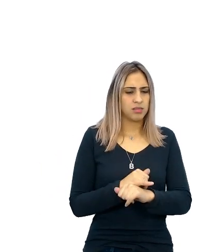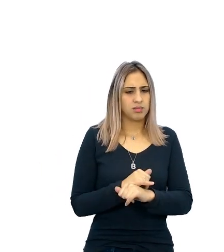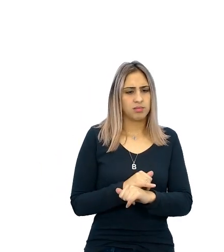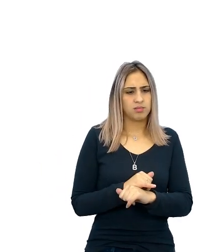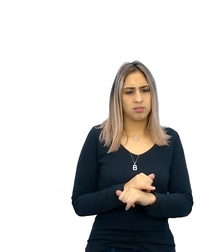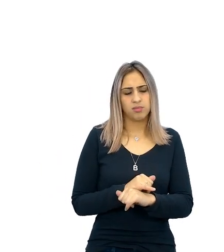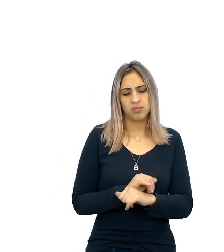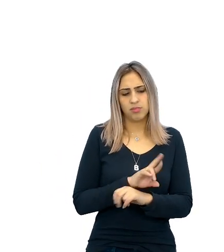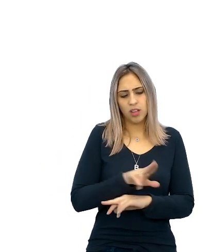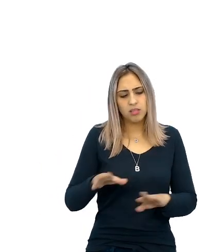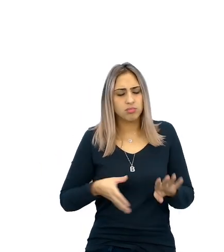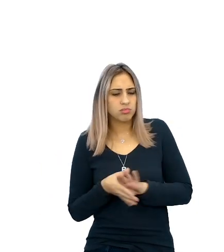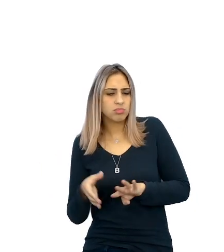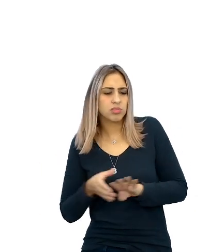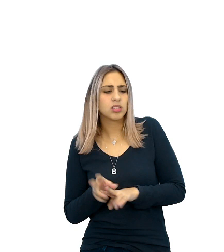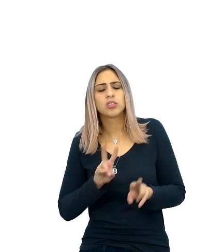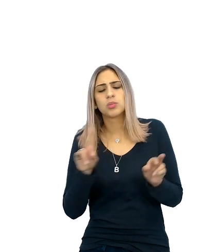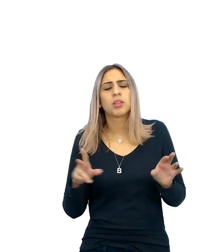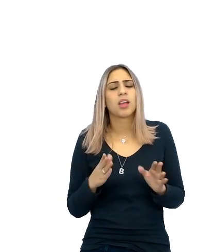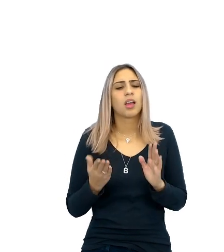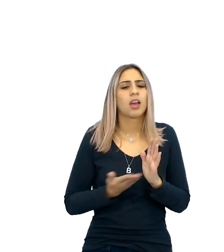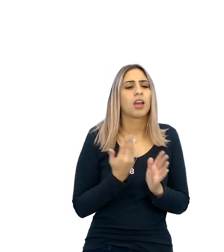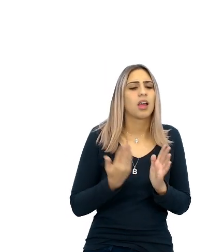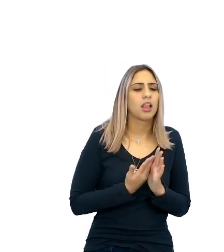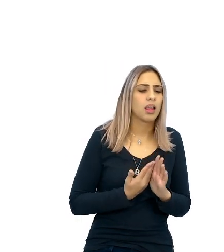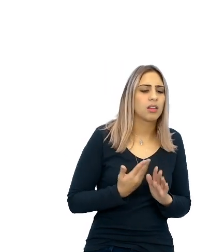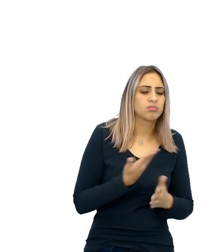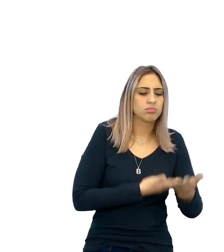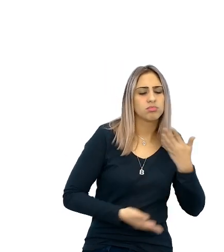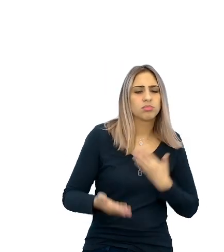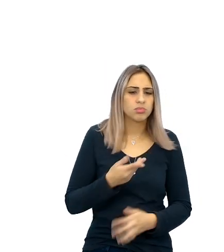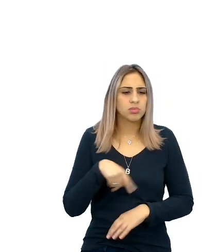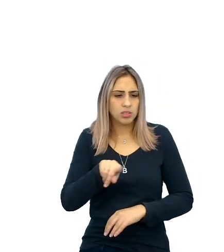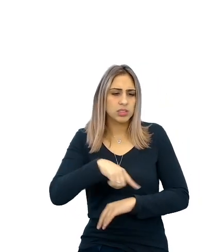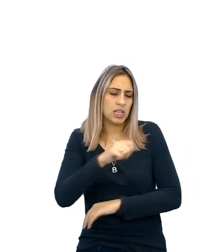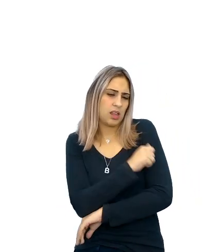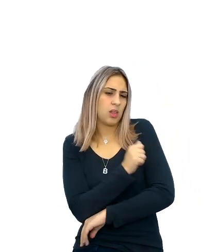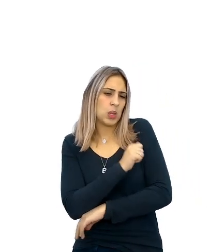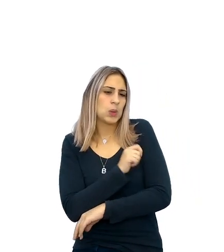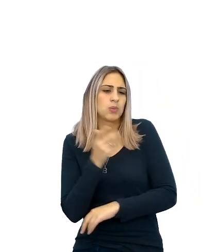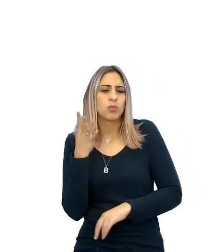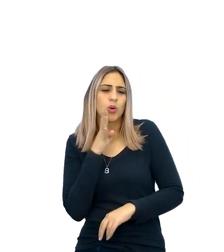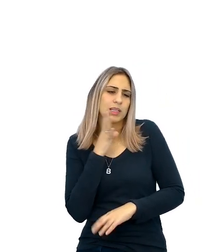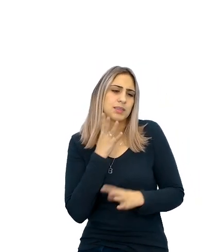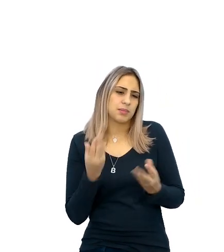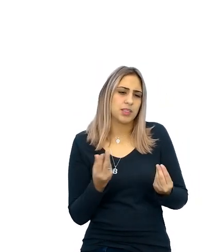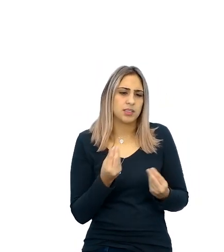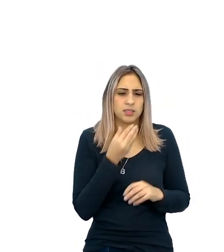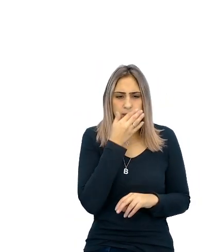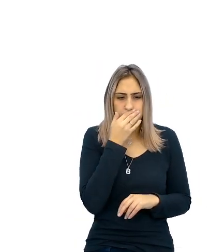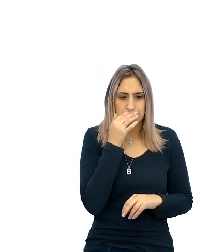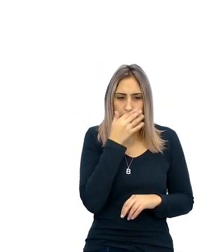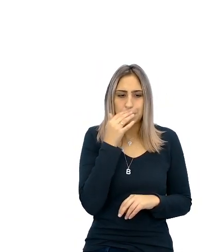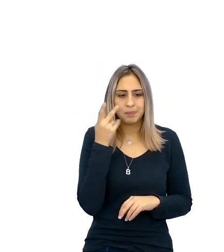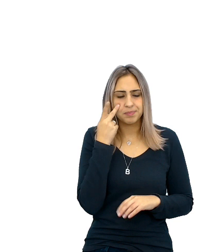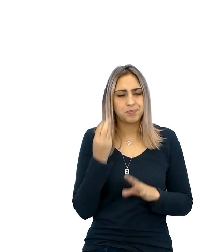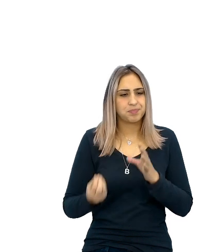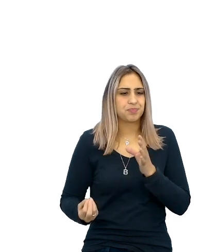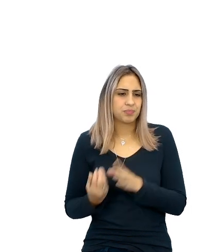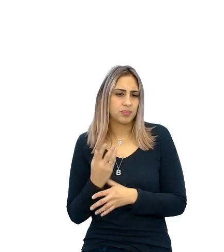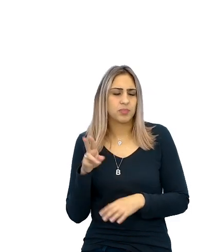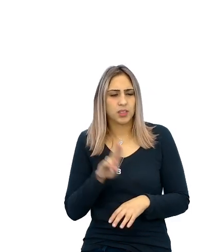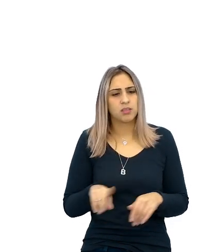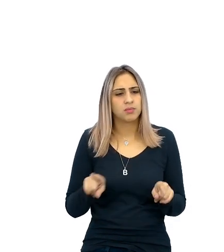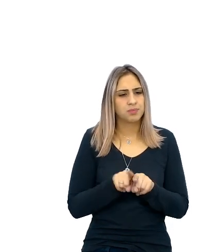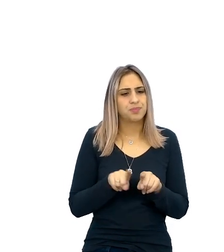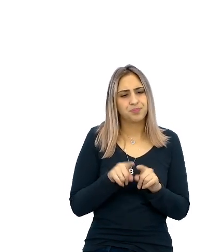várias orientações sobre cartazes interativos que os estudantes dominam bastante, né? Para a sua criação.